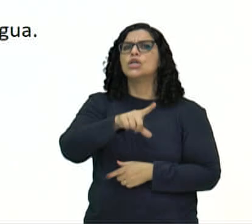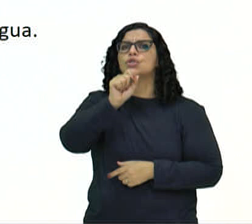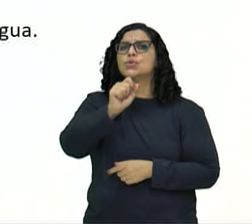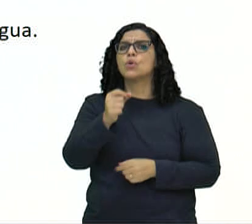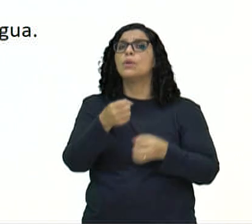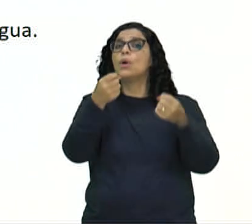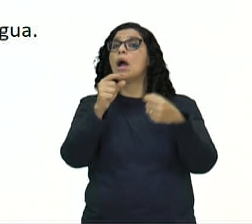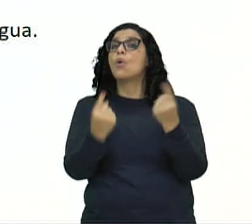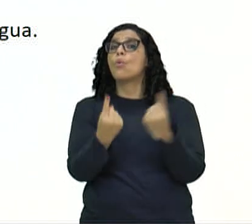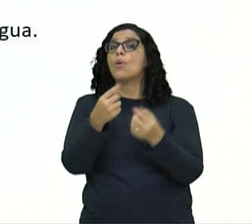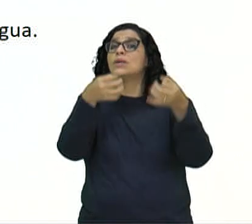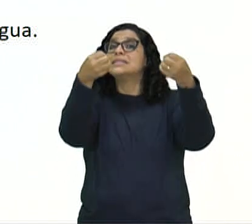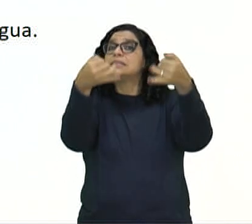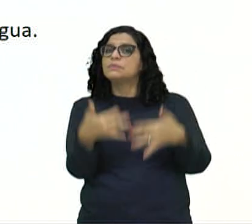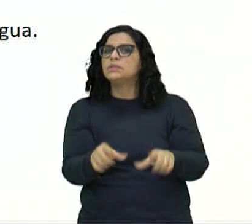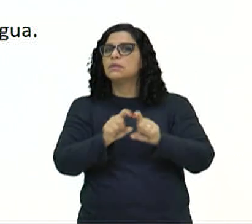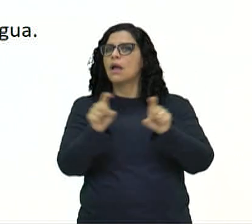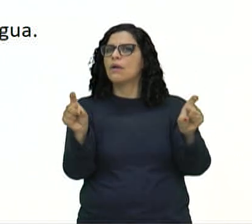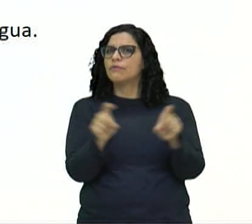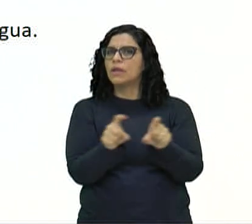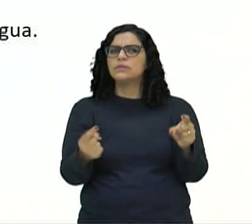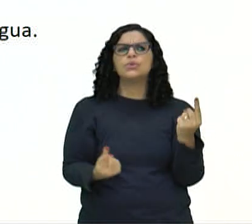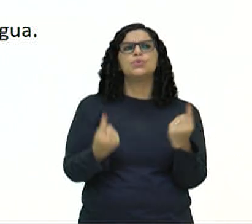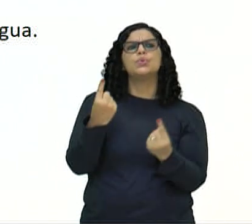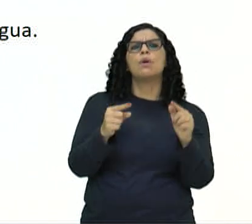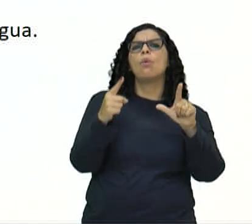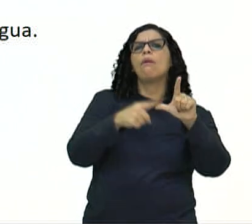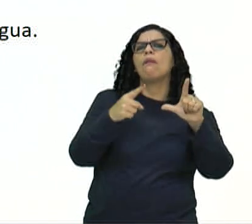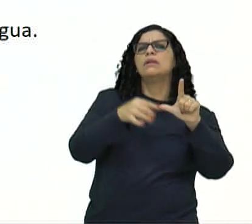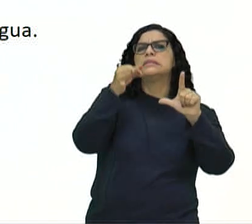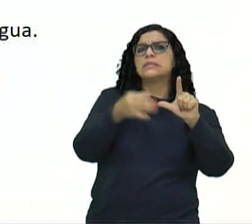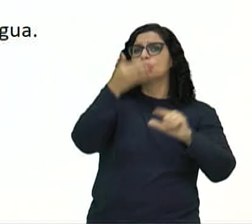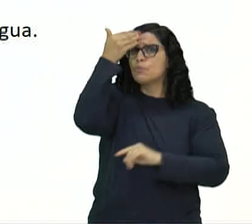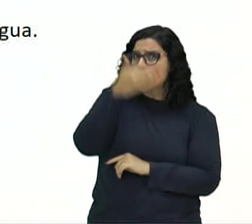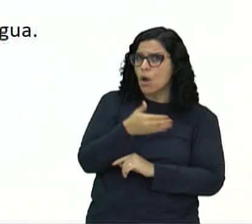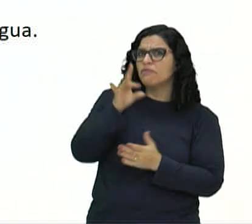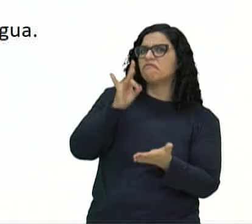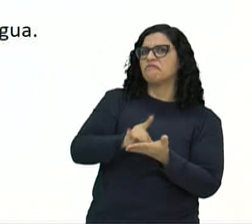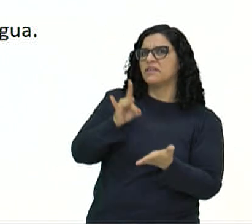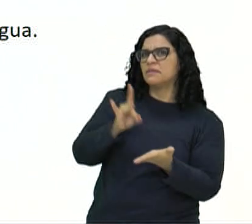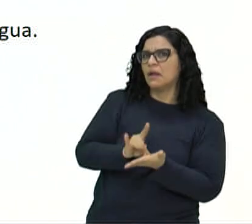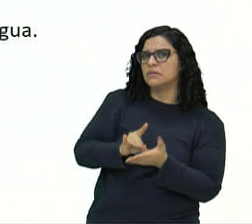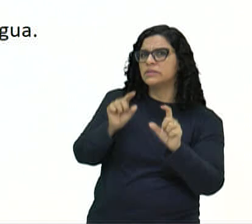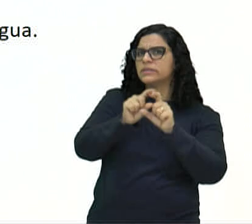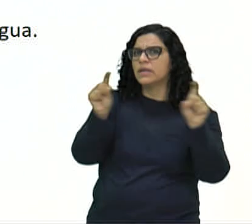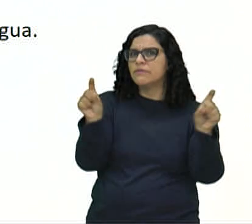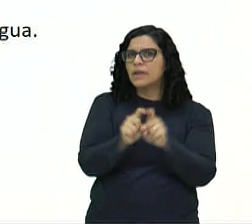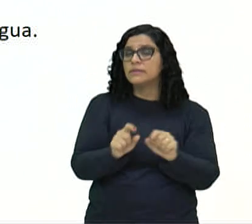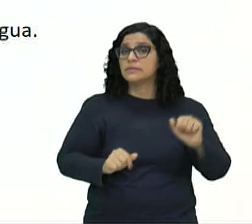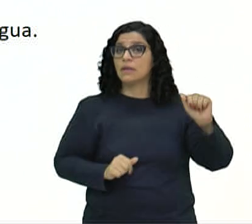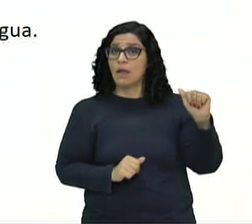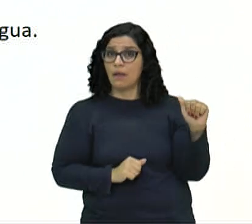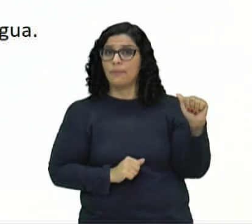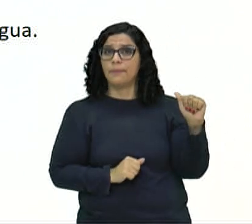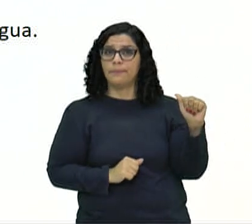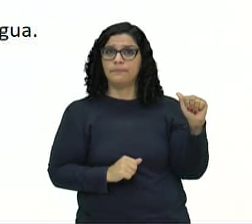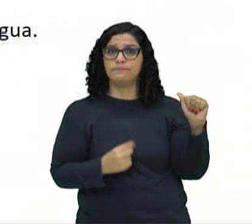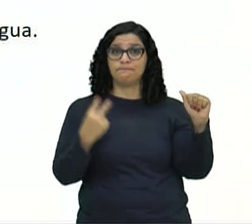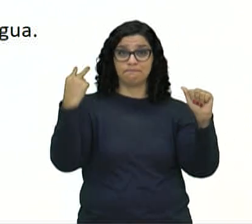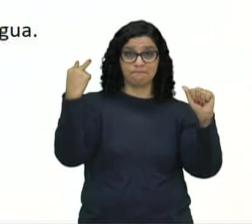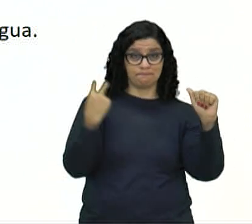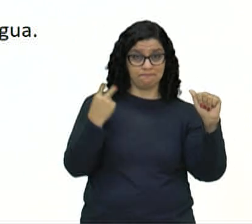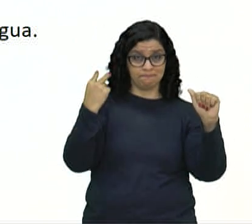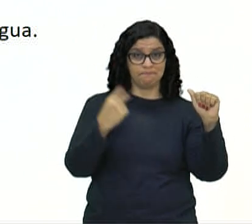que justifica essa frase. Então, qual alternativa prova para nós que essa frase está verdadeira? Alternativa A.